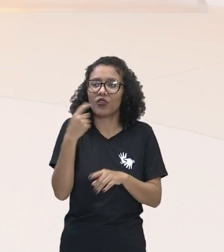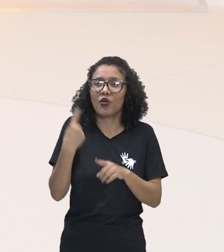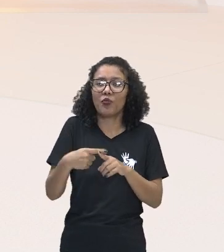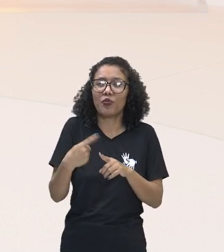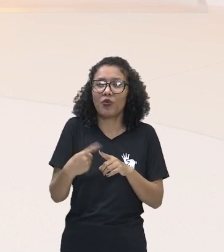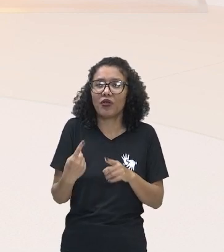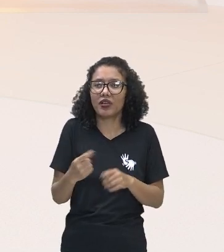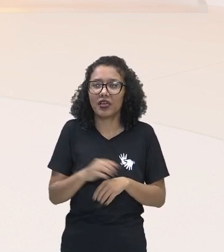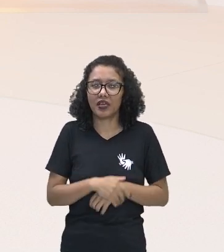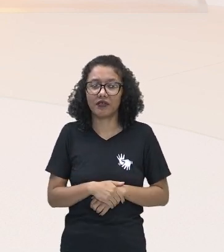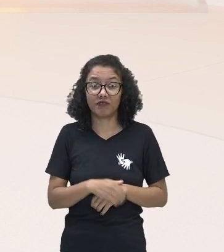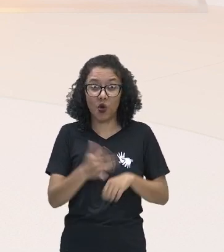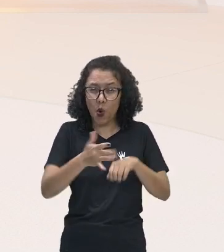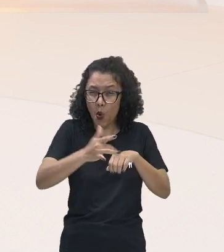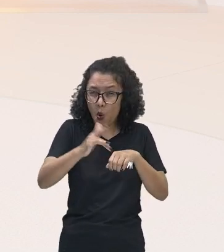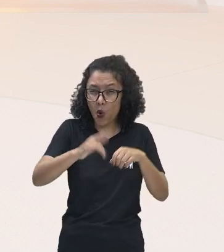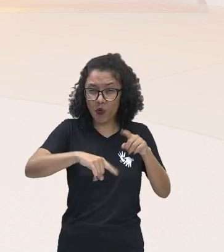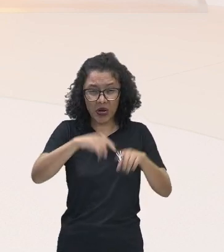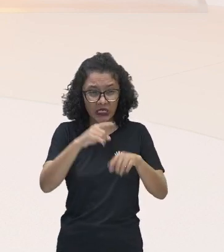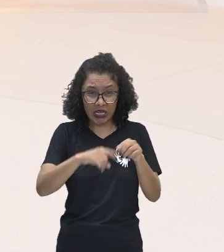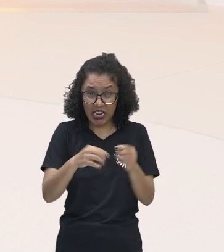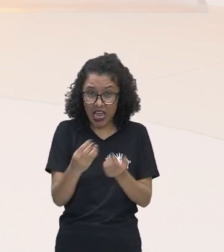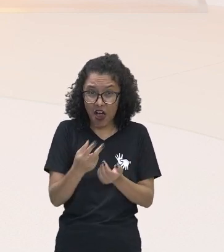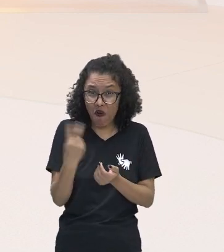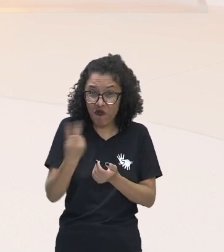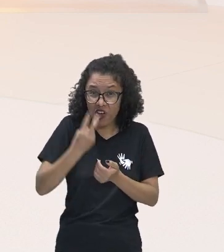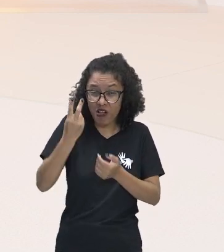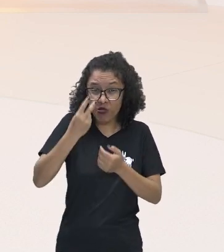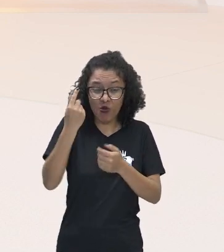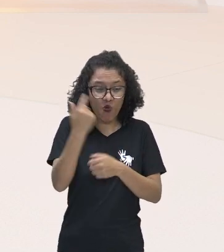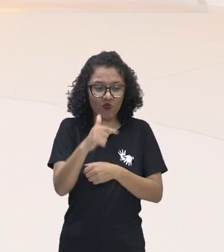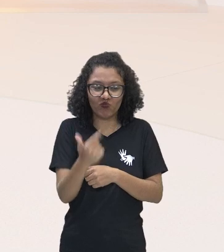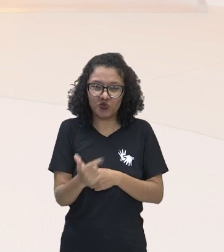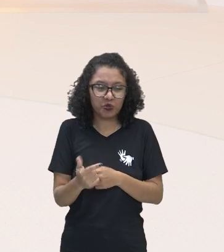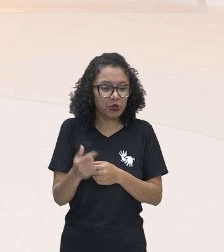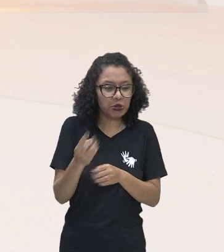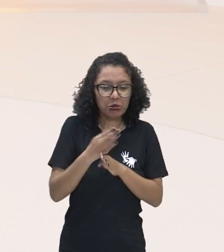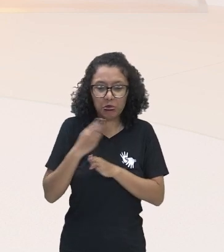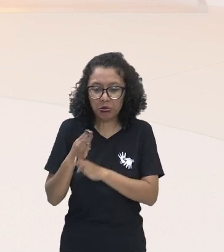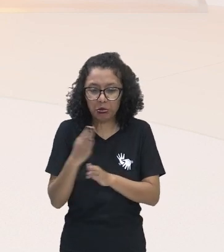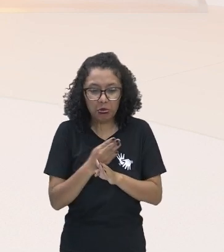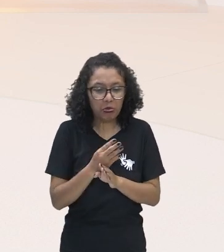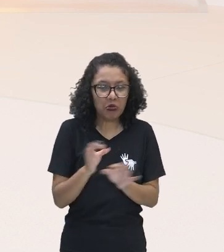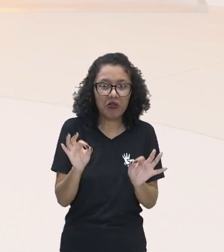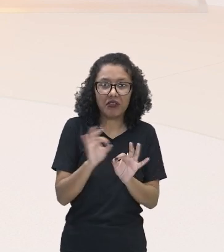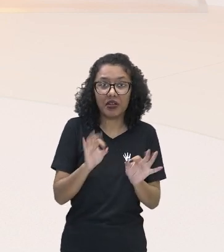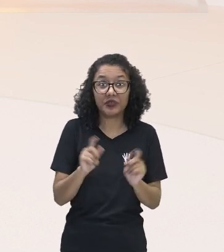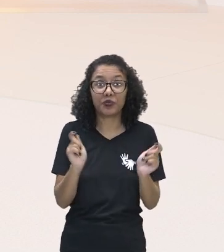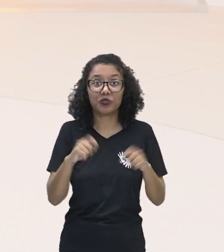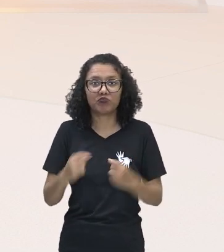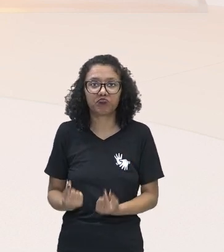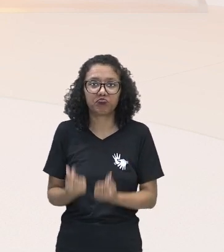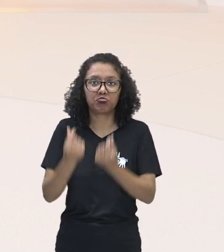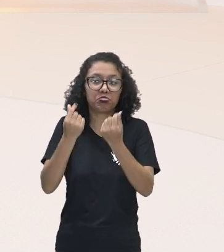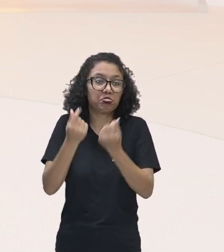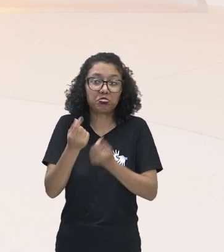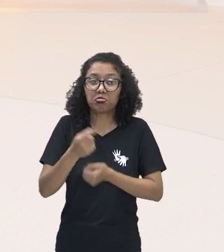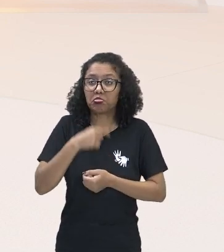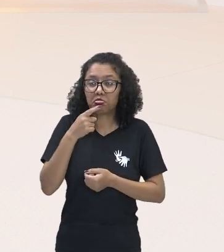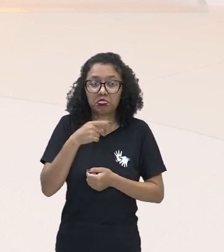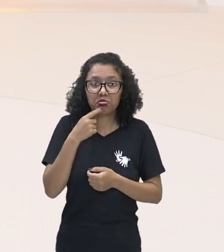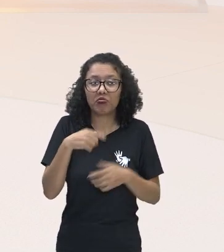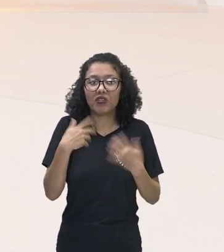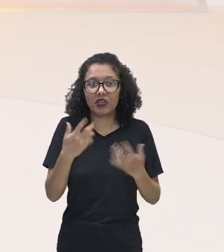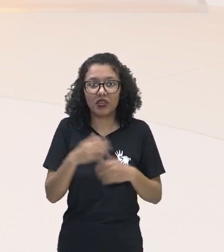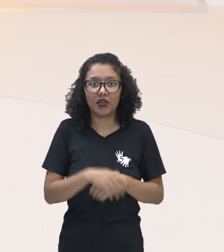e metais preciosos, que era o que eles procuravam ali para manter a lucratividade. Então, eles continuaram com seus negócios